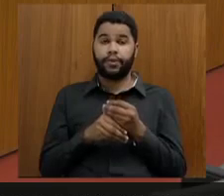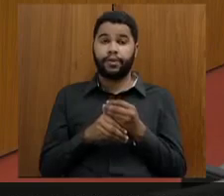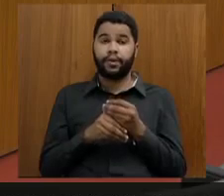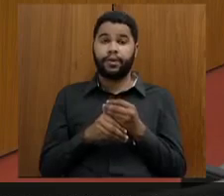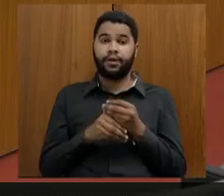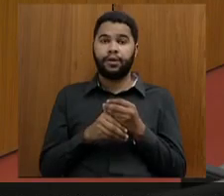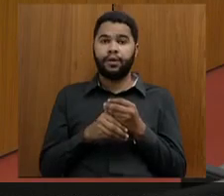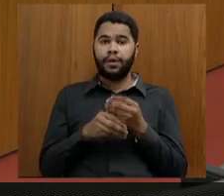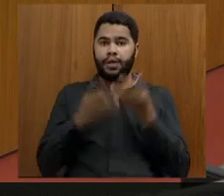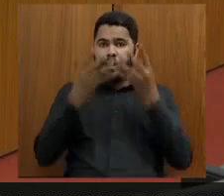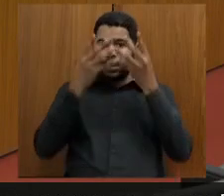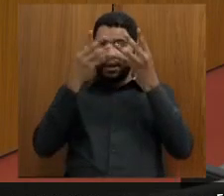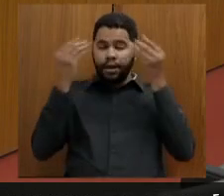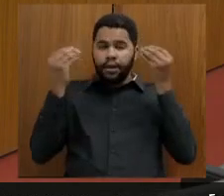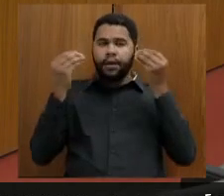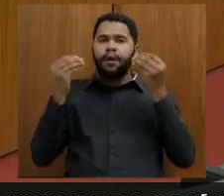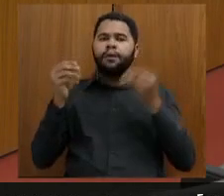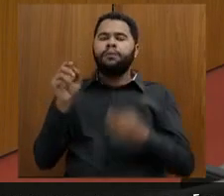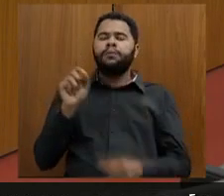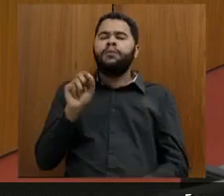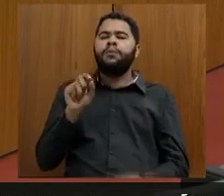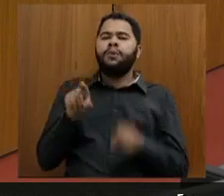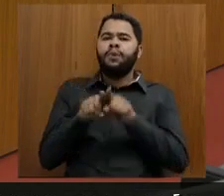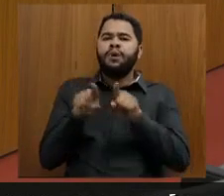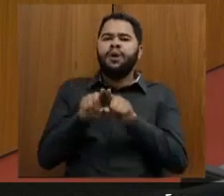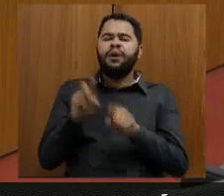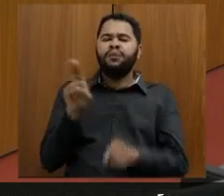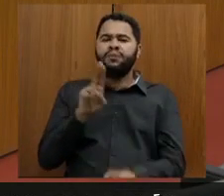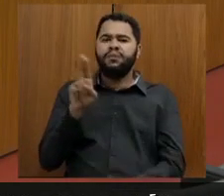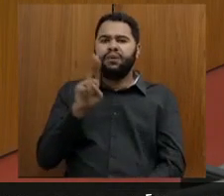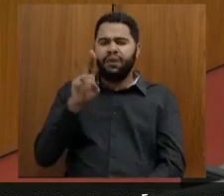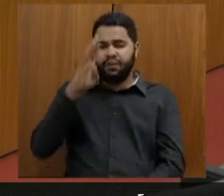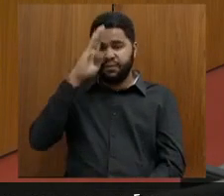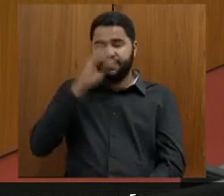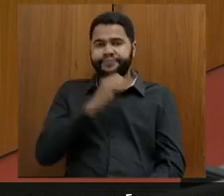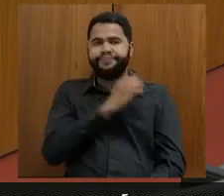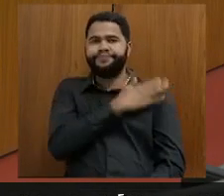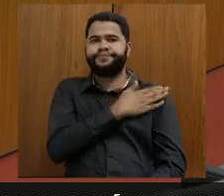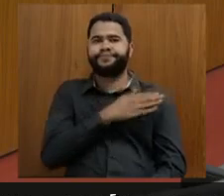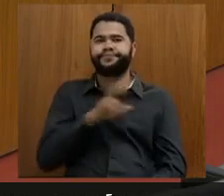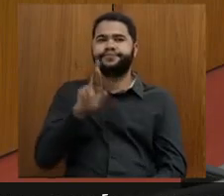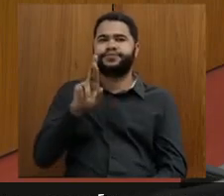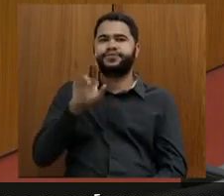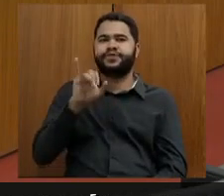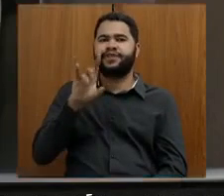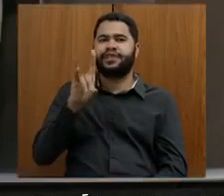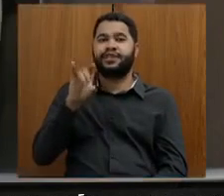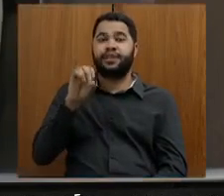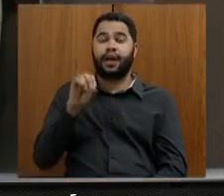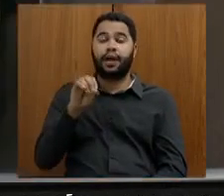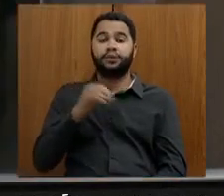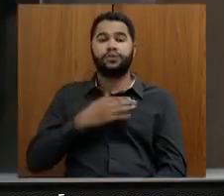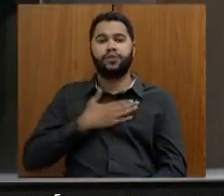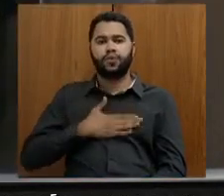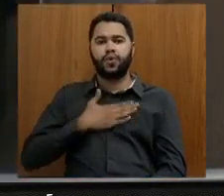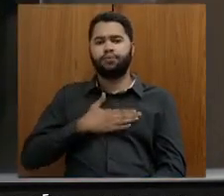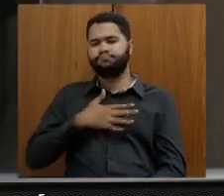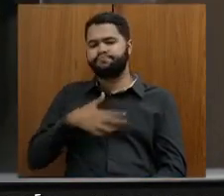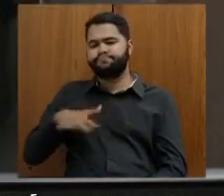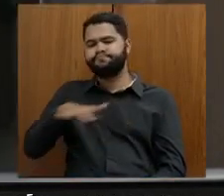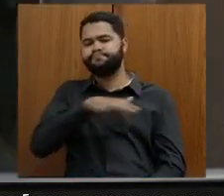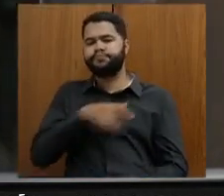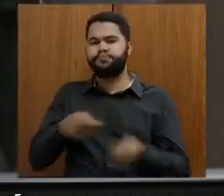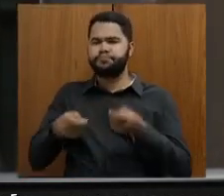acabei deixando você falar o nome também do nosso colônia é o Ricardo lá na cidade de Poços de Caldas comandando toda a região